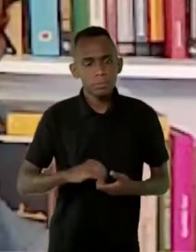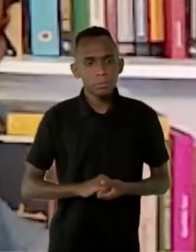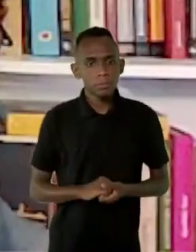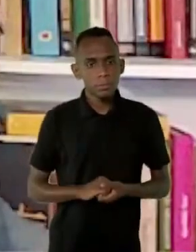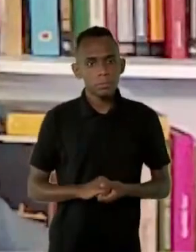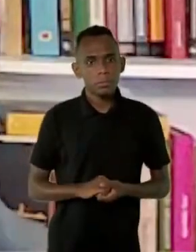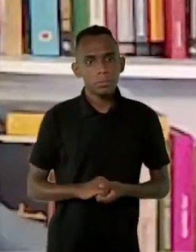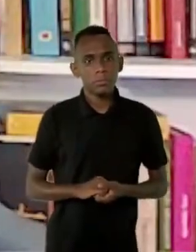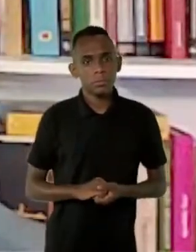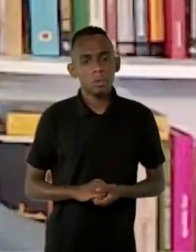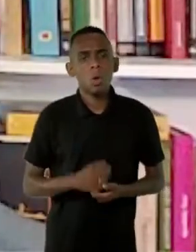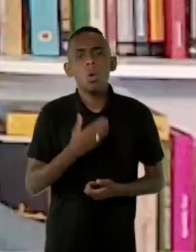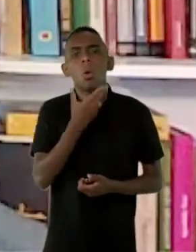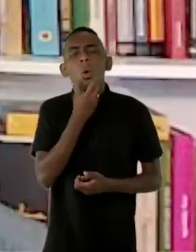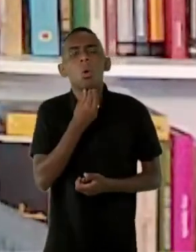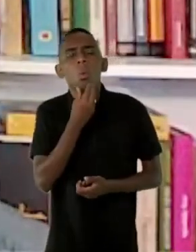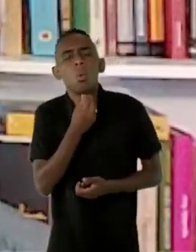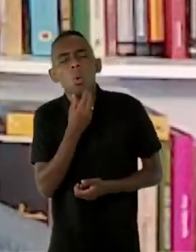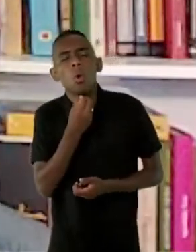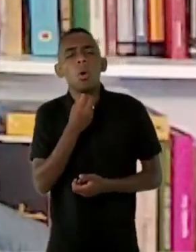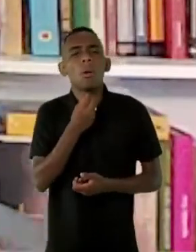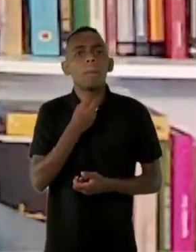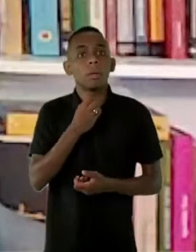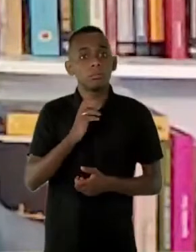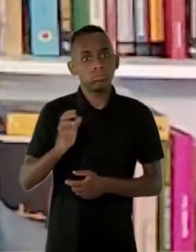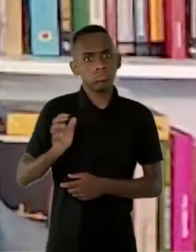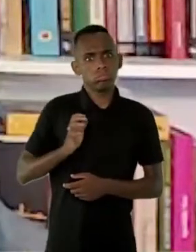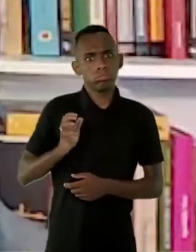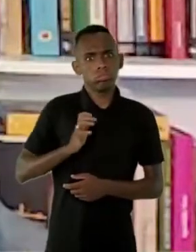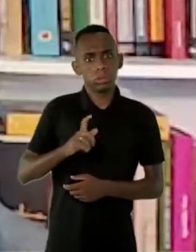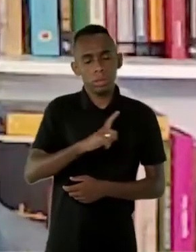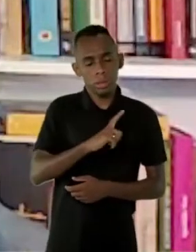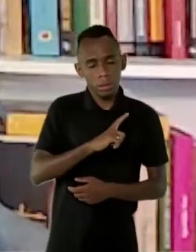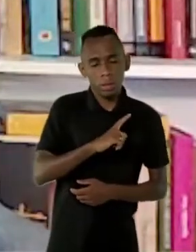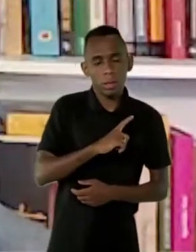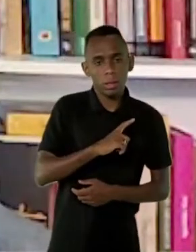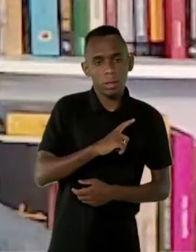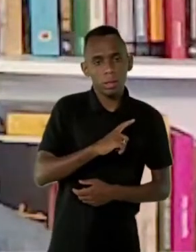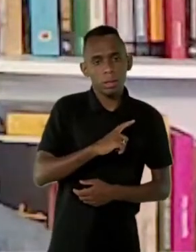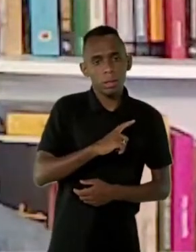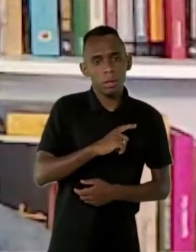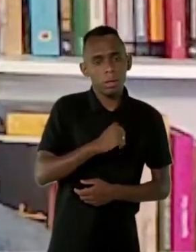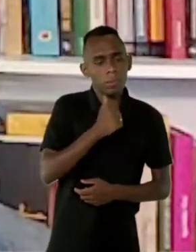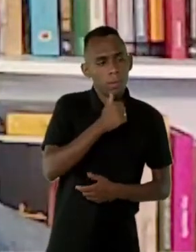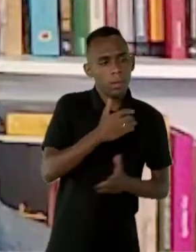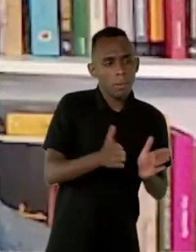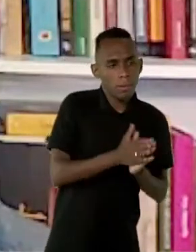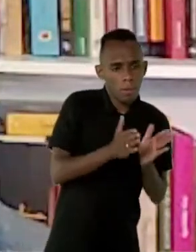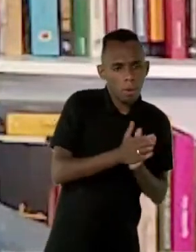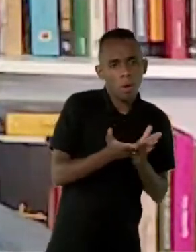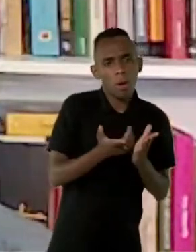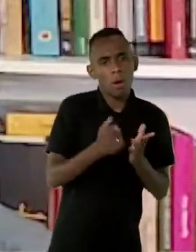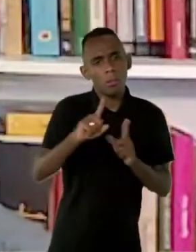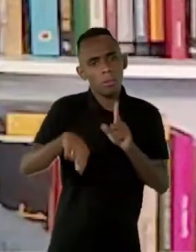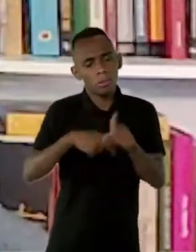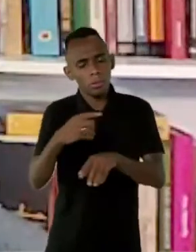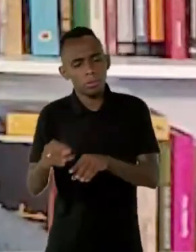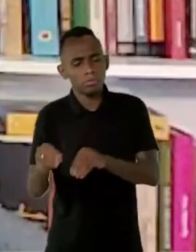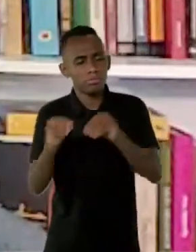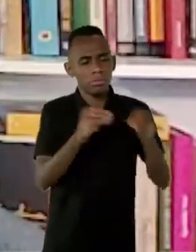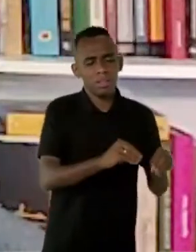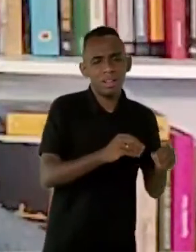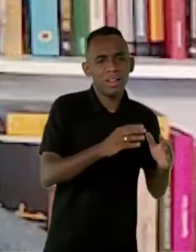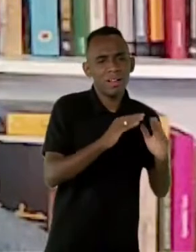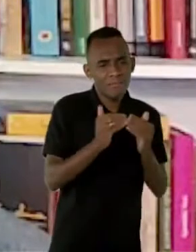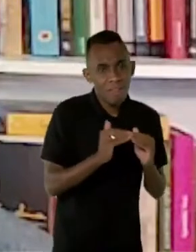O homem rico que tem a menina pobre, depois a menina rica que fica pobre vai morar na favela. Então a Carolina vai